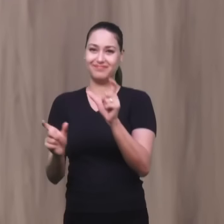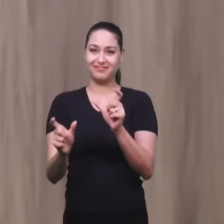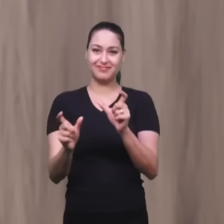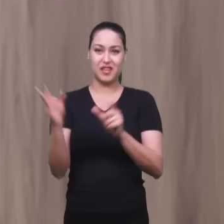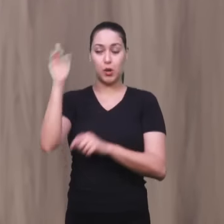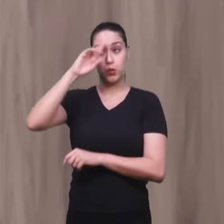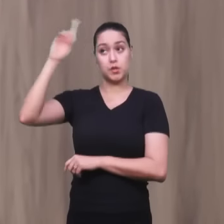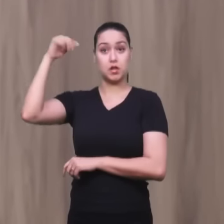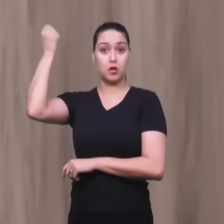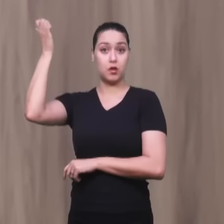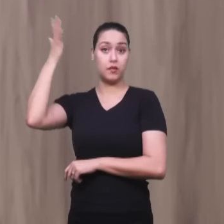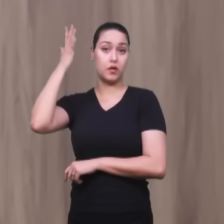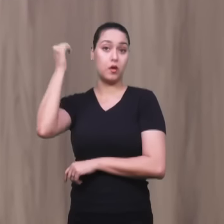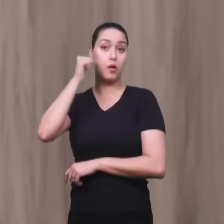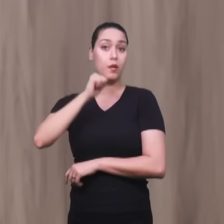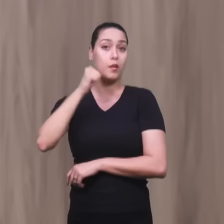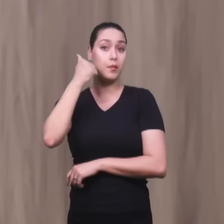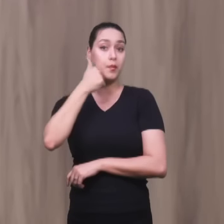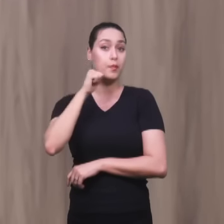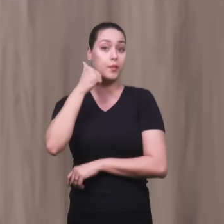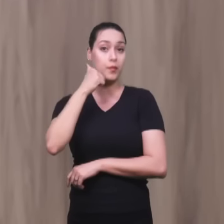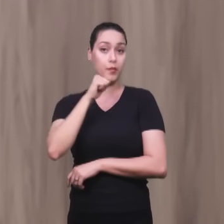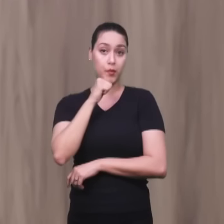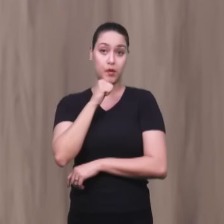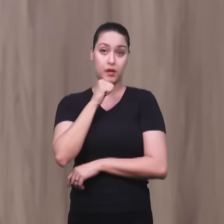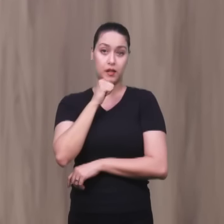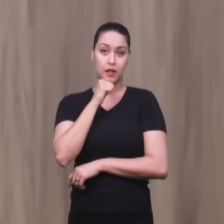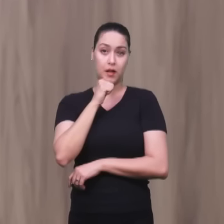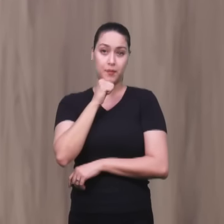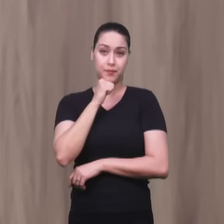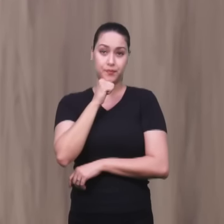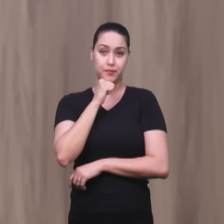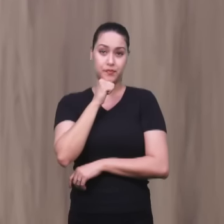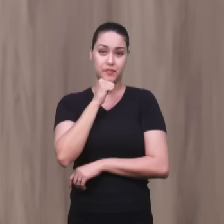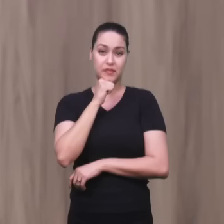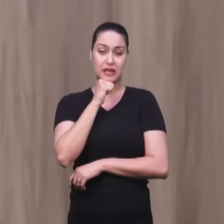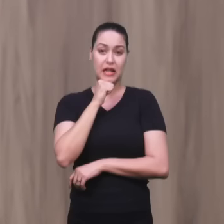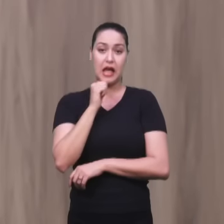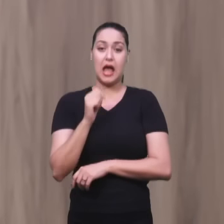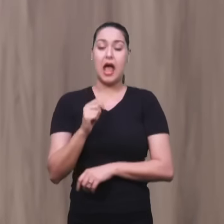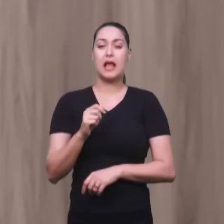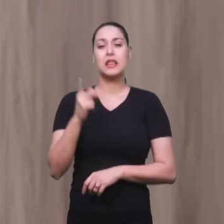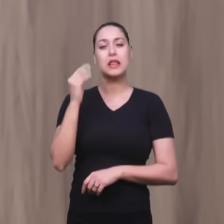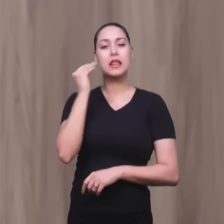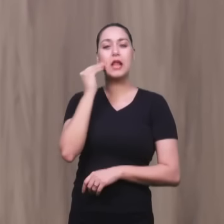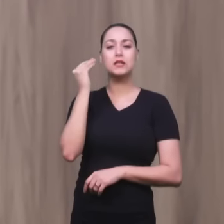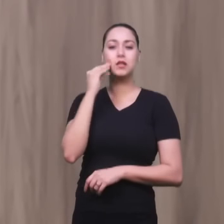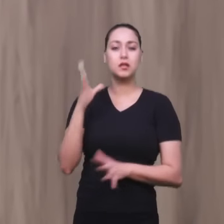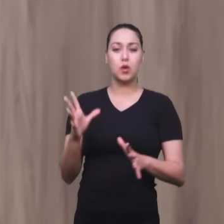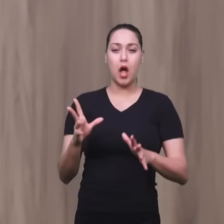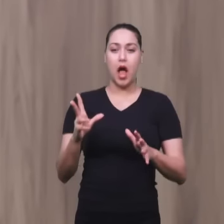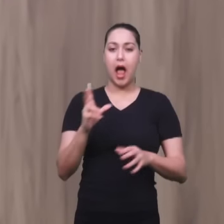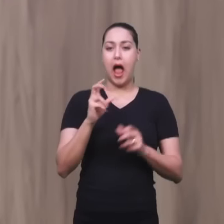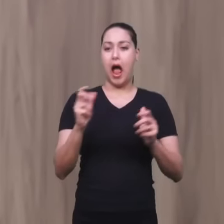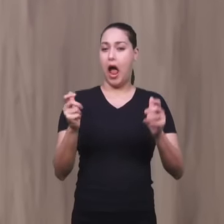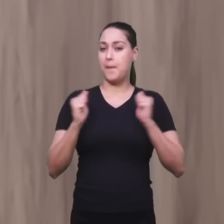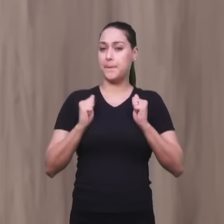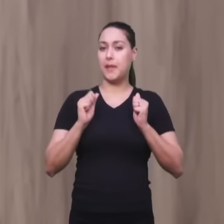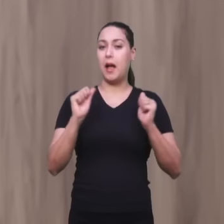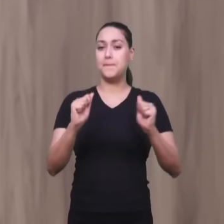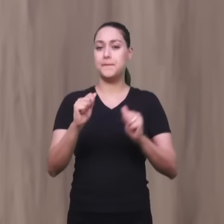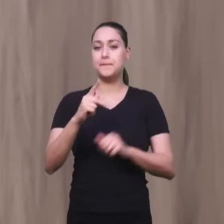Que Está Com Um Processo De Apostadoria Por Invalidez E Não Está Obtendo Êxito Ela Já Passou